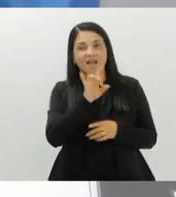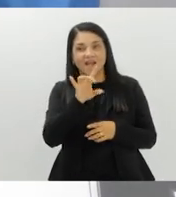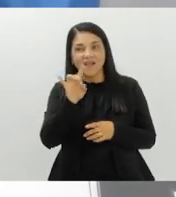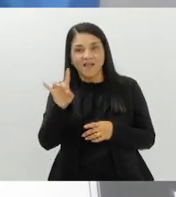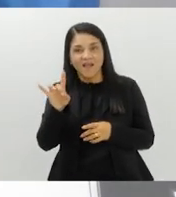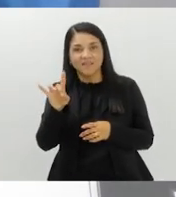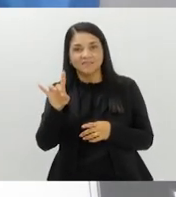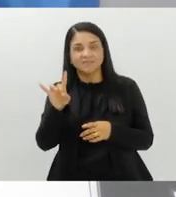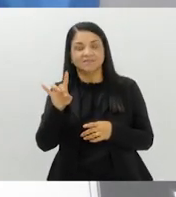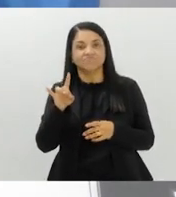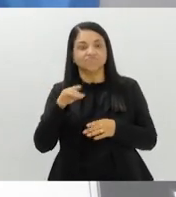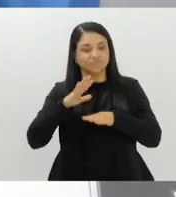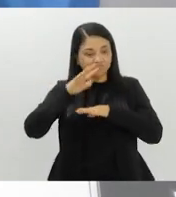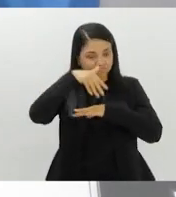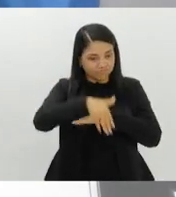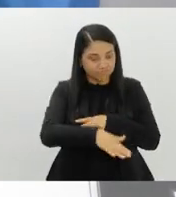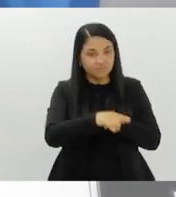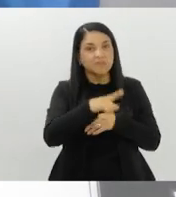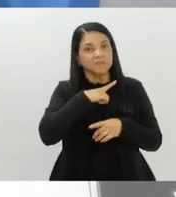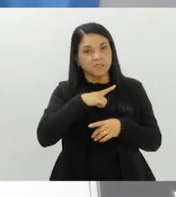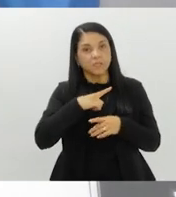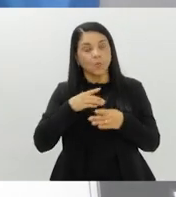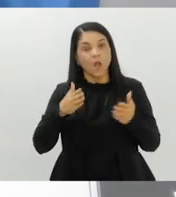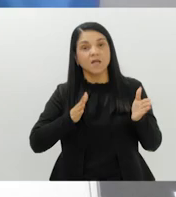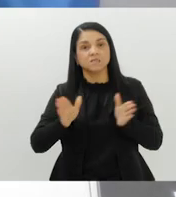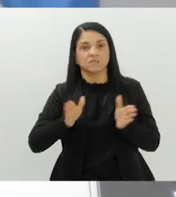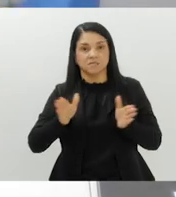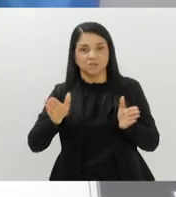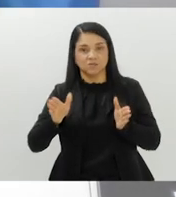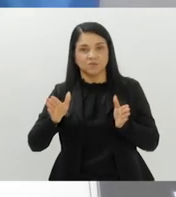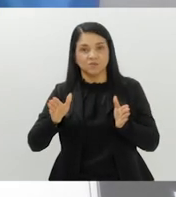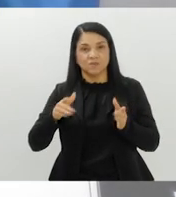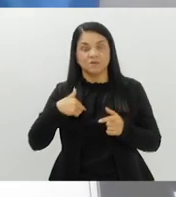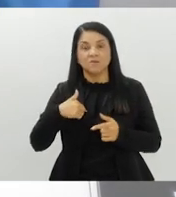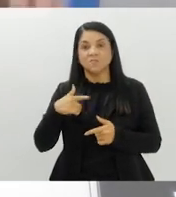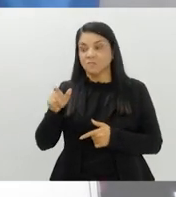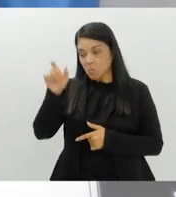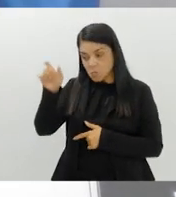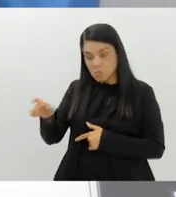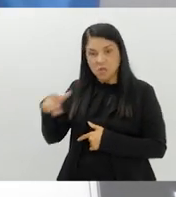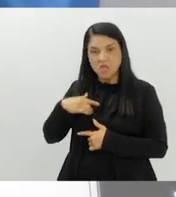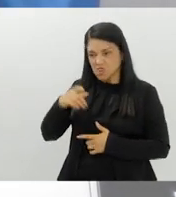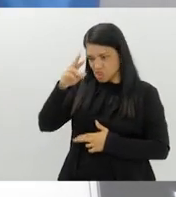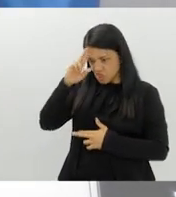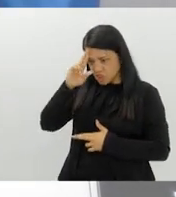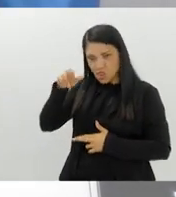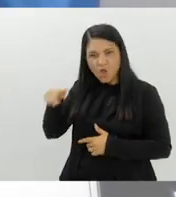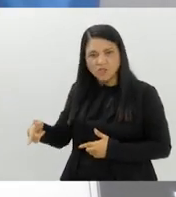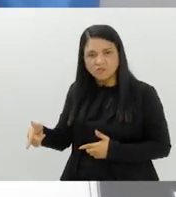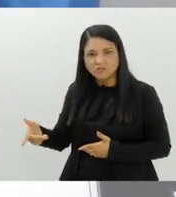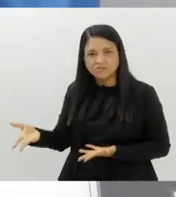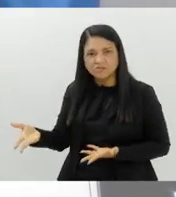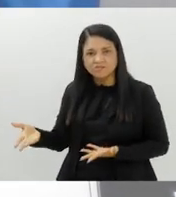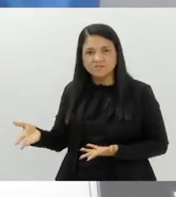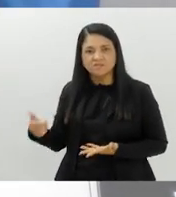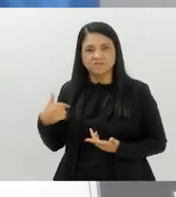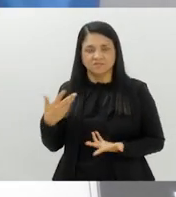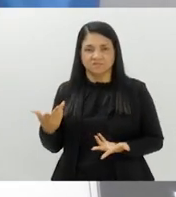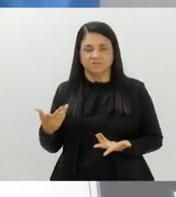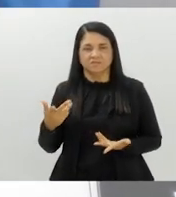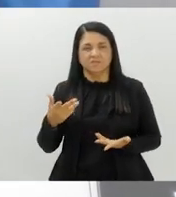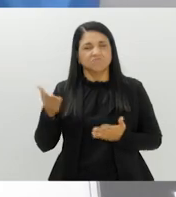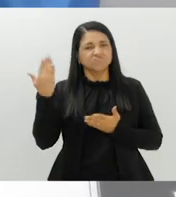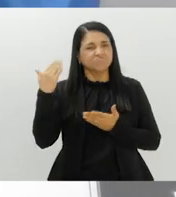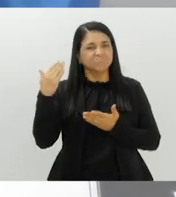ter um acesso, uma servidão, senão o cara vira dono. Vocês viram que, recentemente, estava todo mundo meio